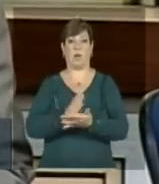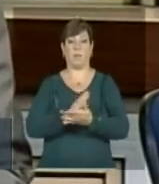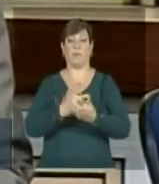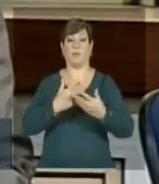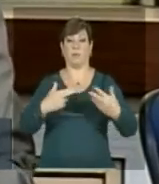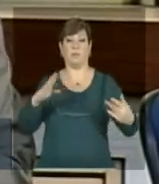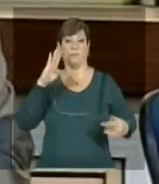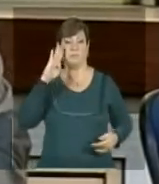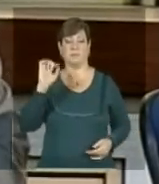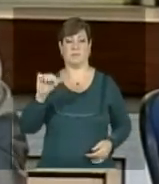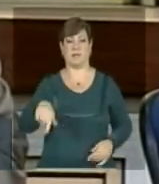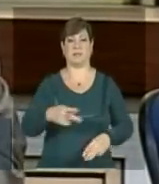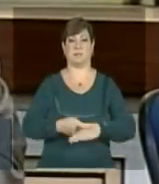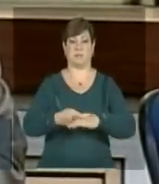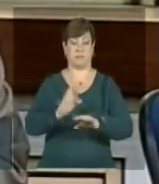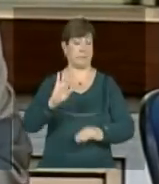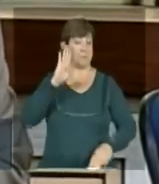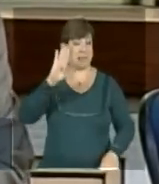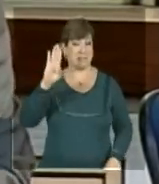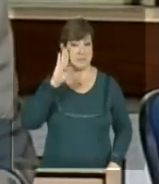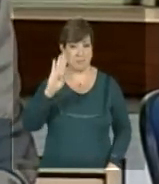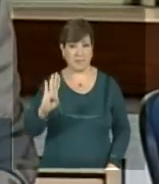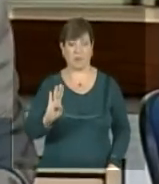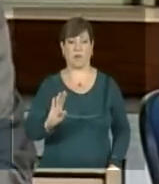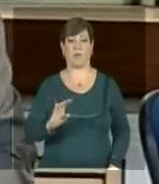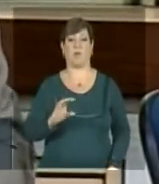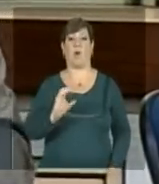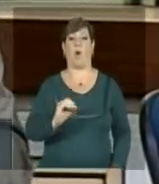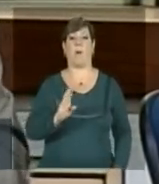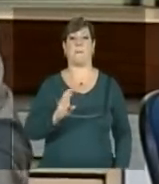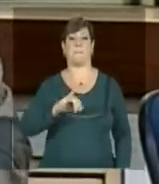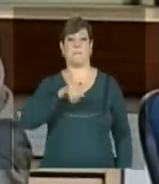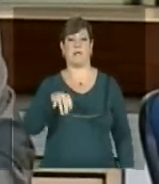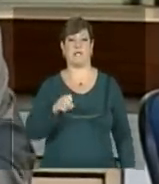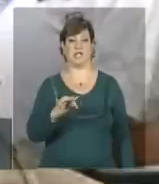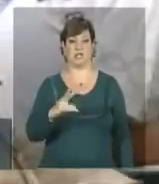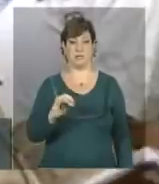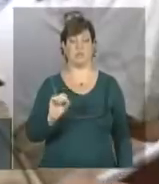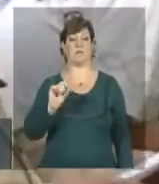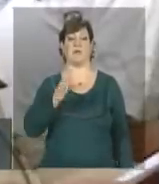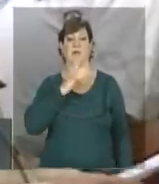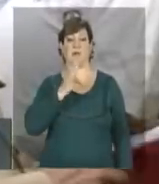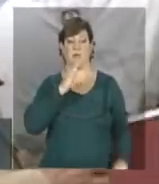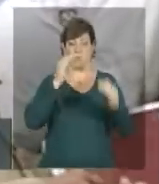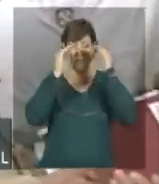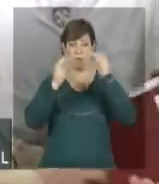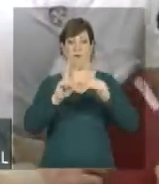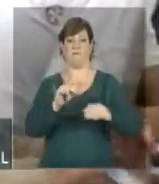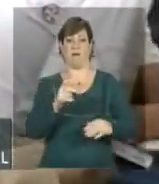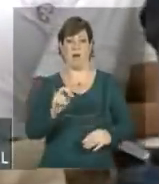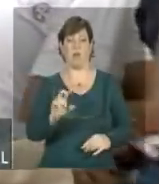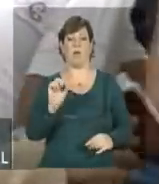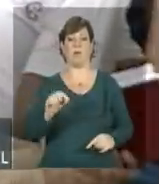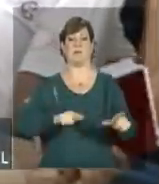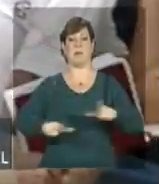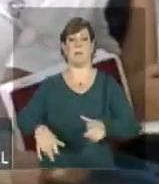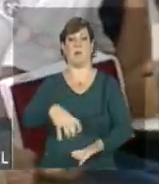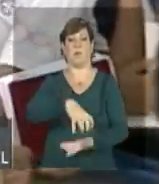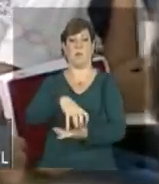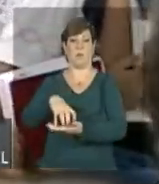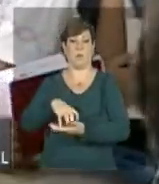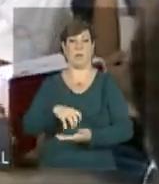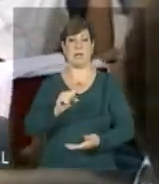esse prêmio. Os principais objetivos desse prêmio são reconhecer e valorizar o trabalho de equipes de